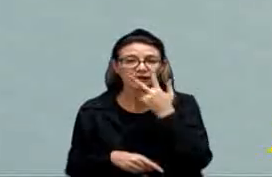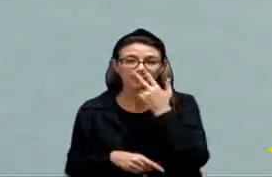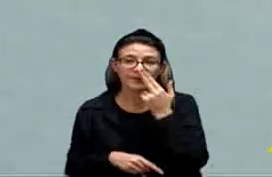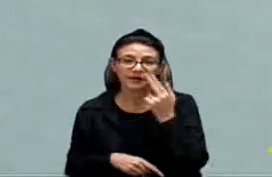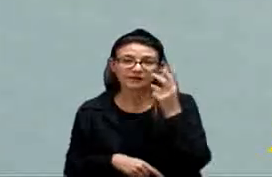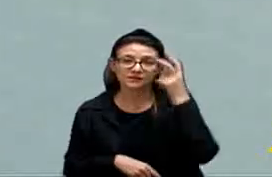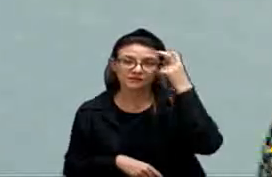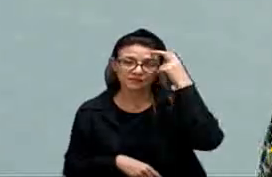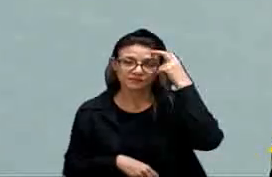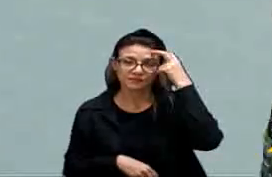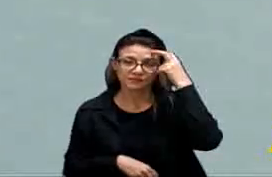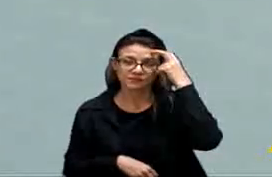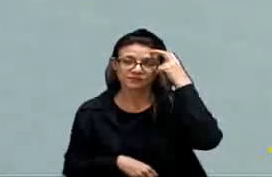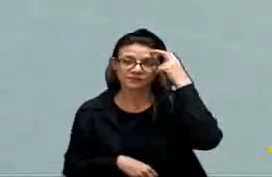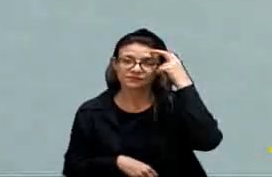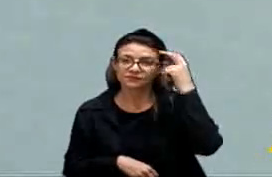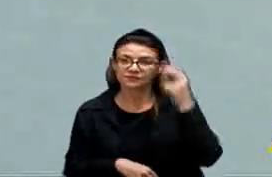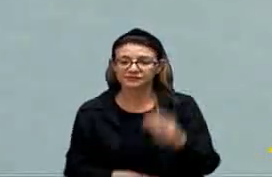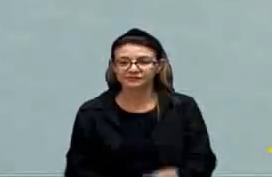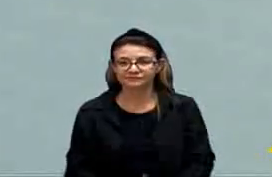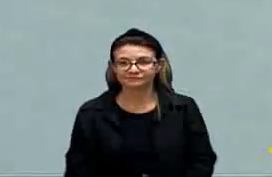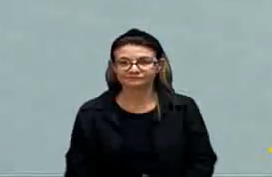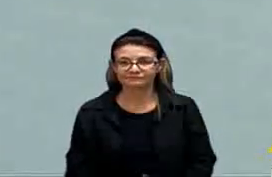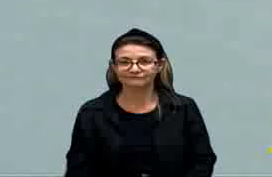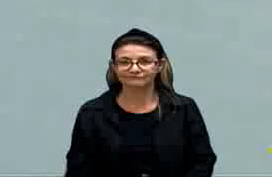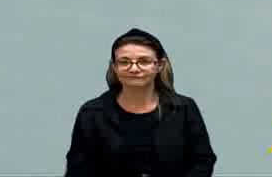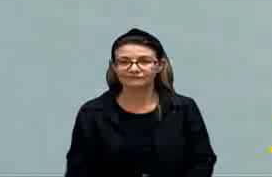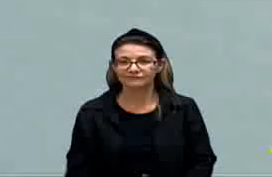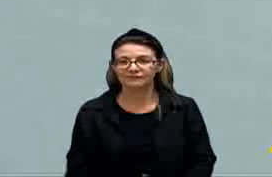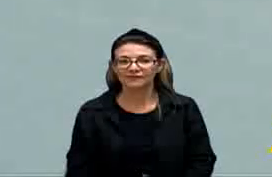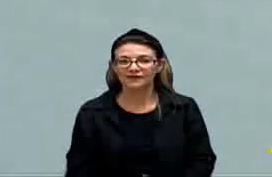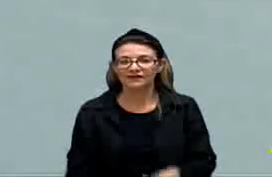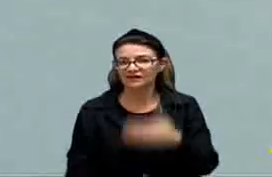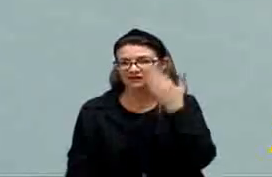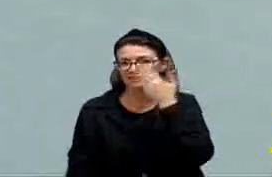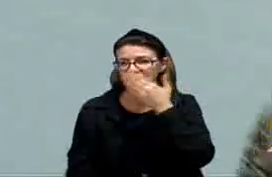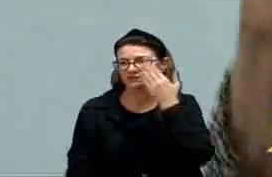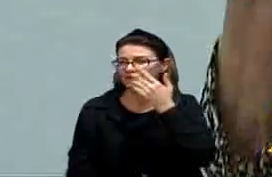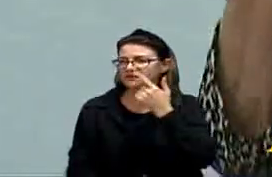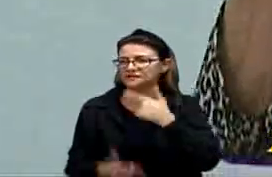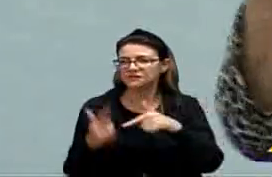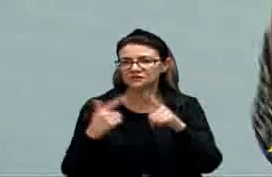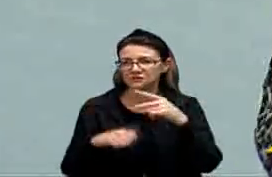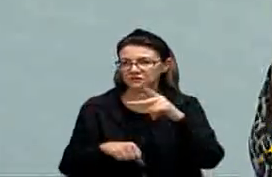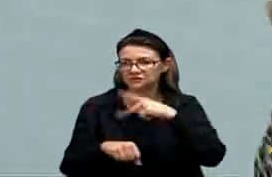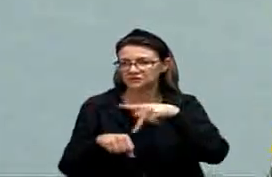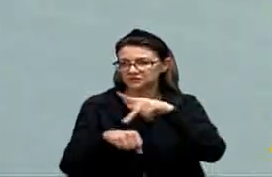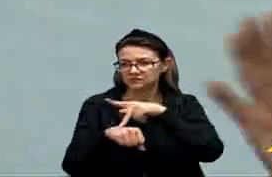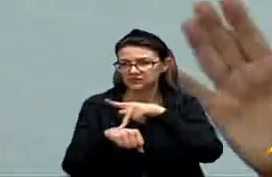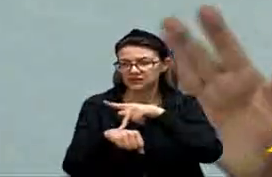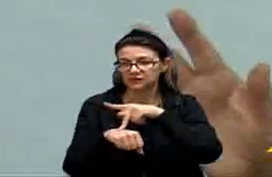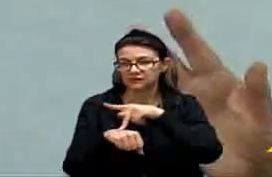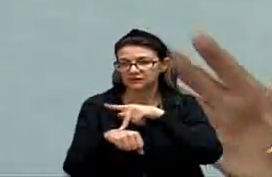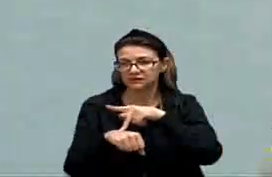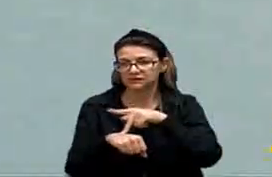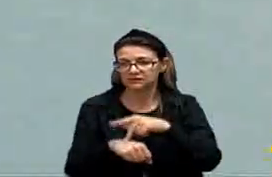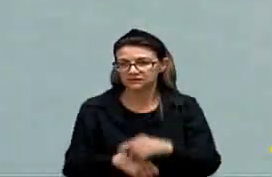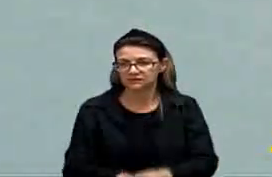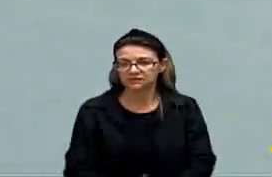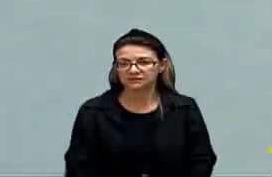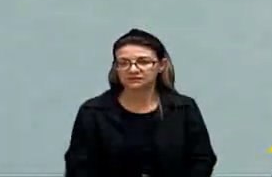cultura uma cultura que a gente não vê em outros países que os motociclistas tem uma legislação